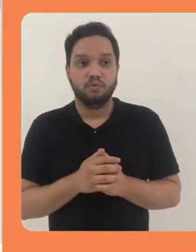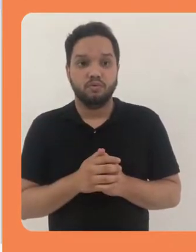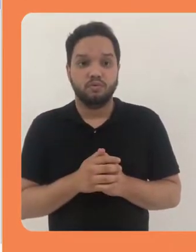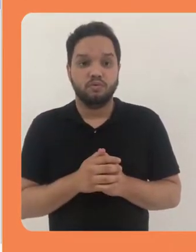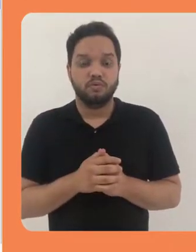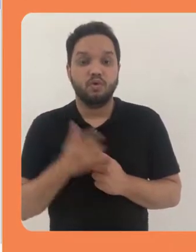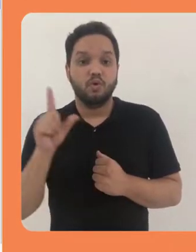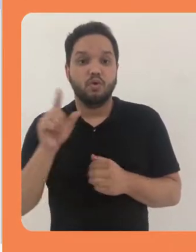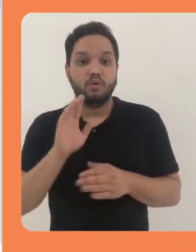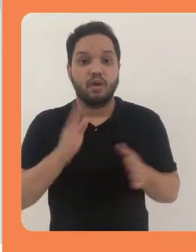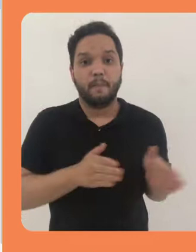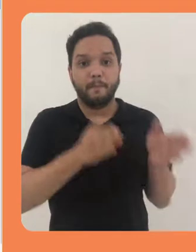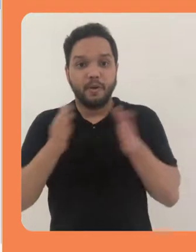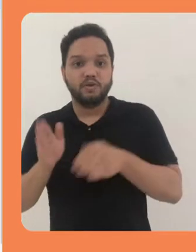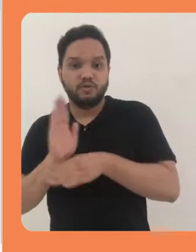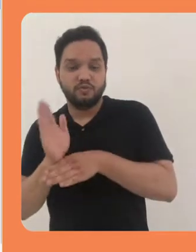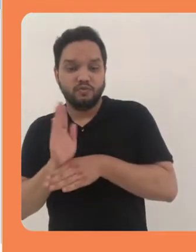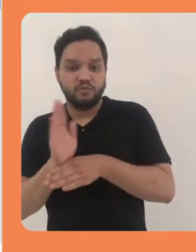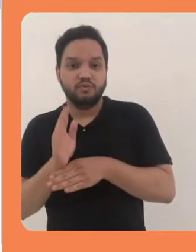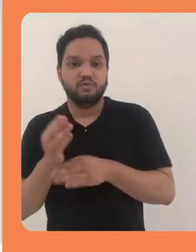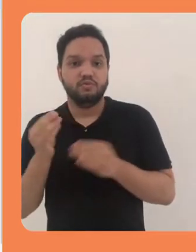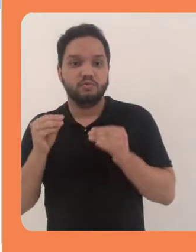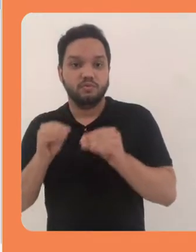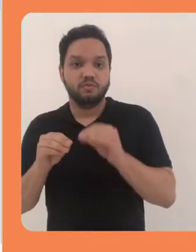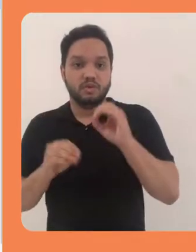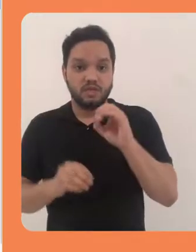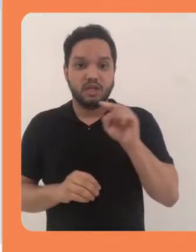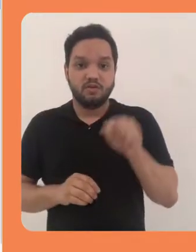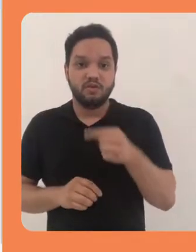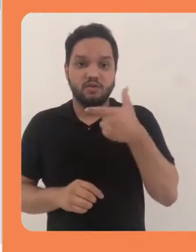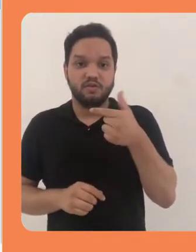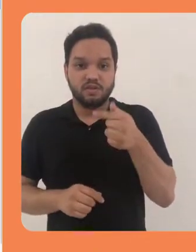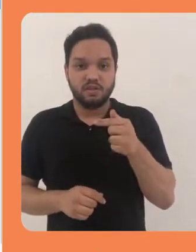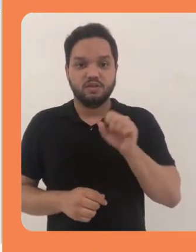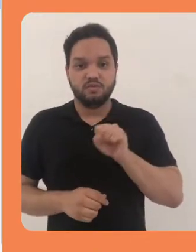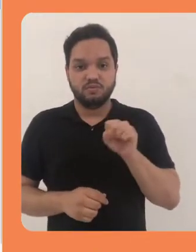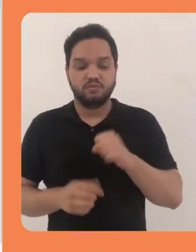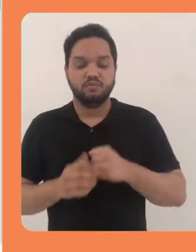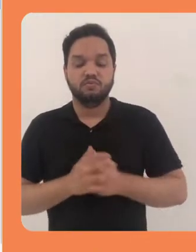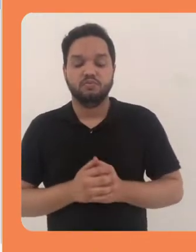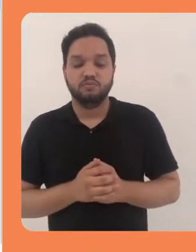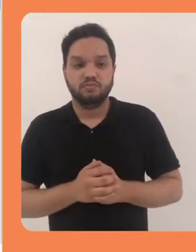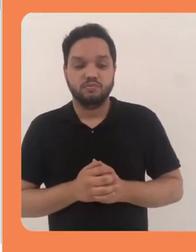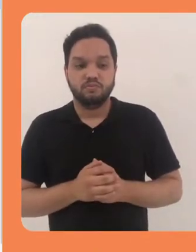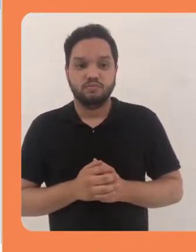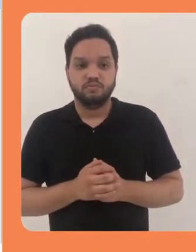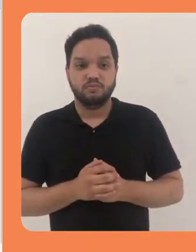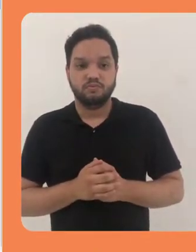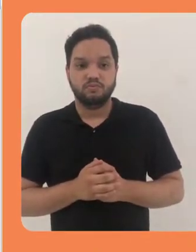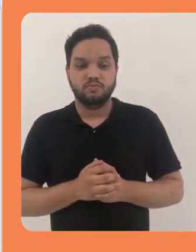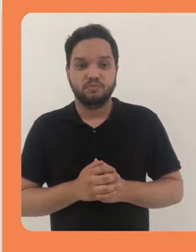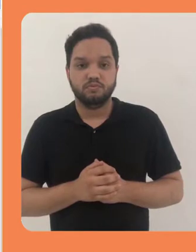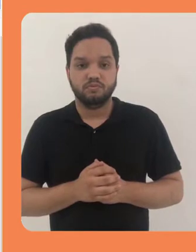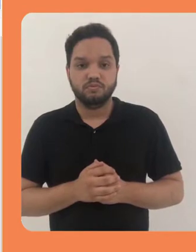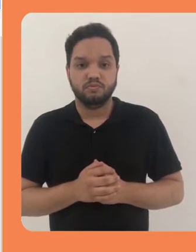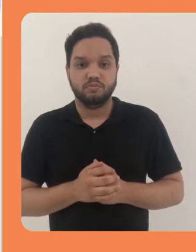ou ir para o parte do vídeo que eu marquei 027